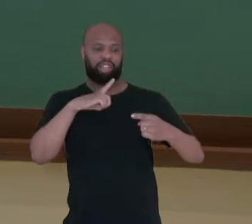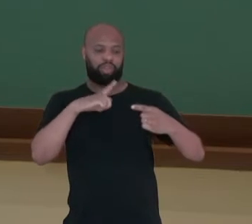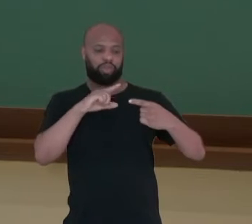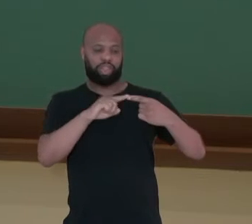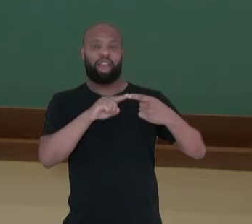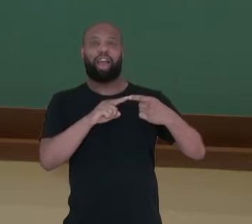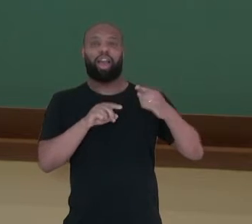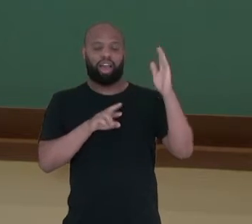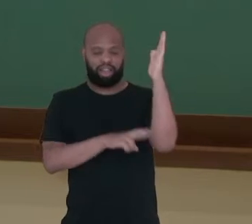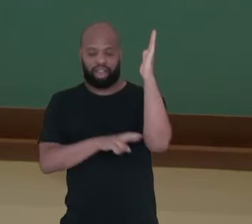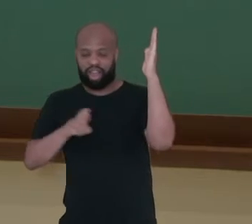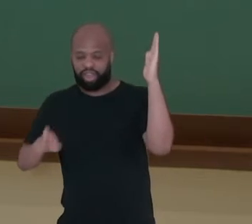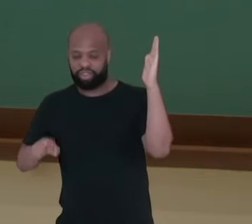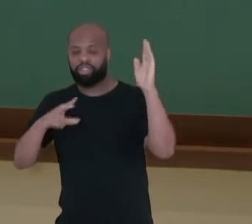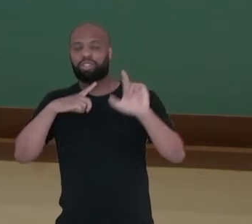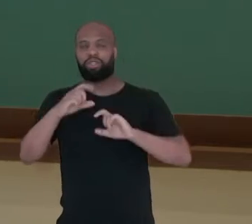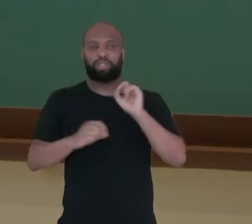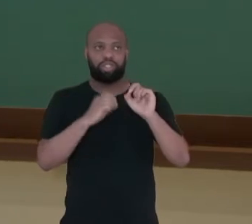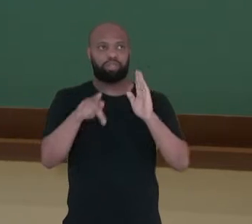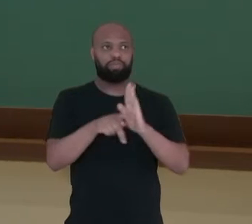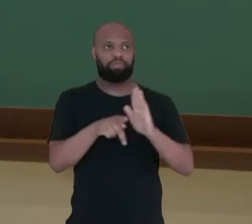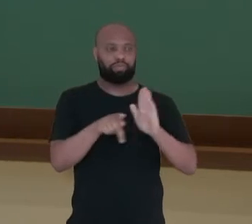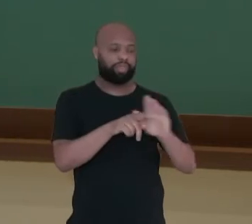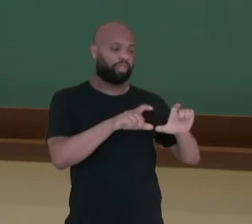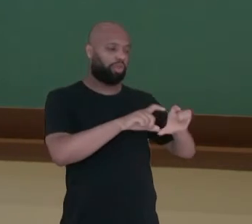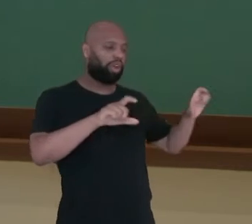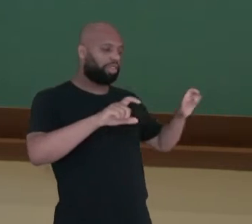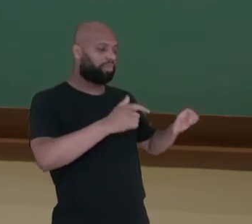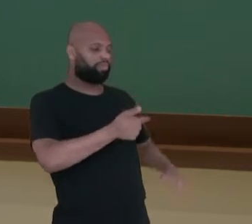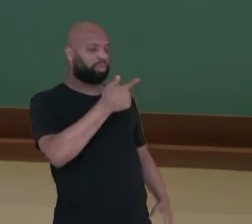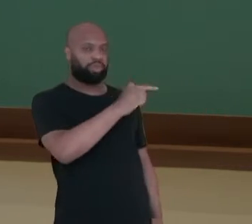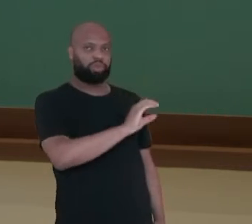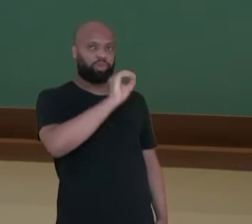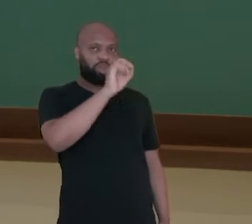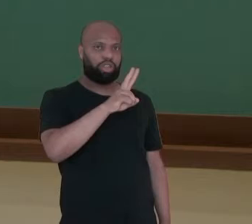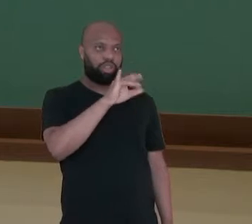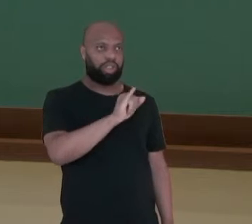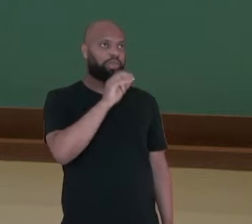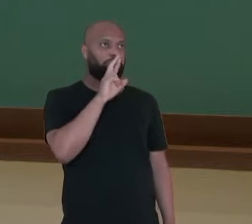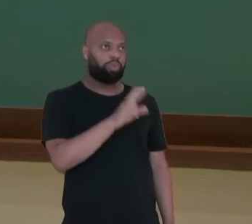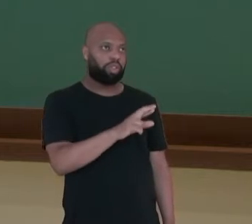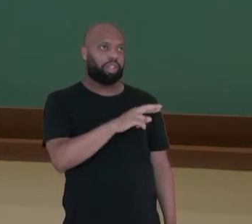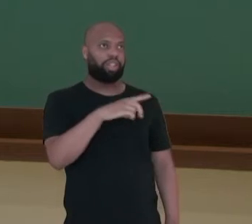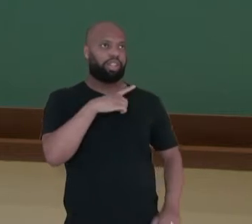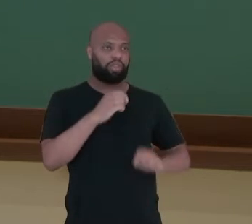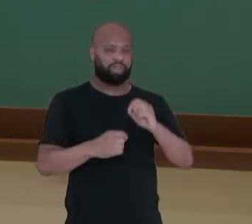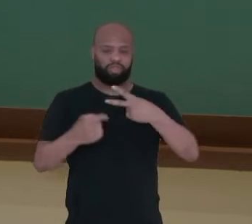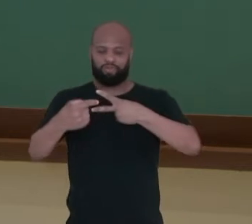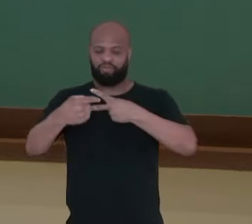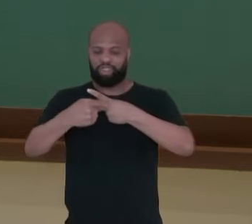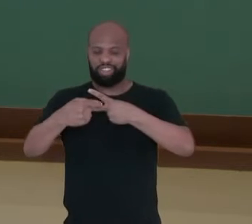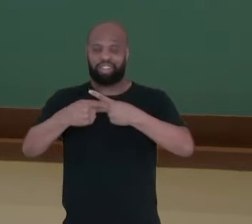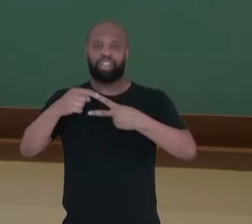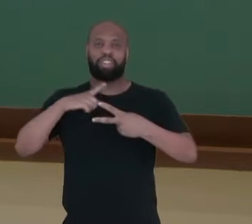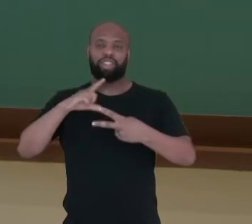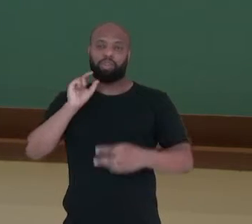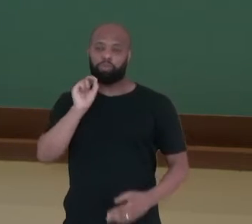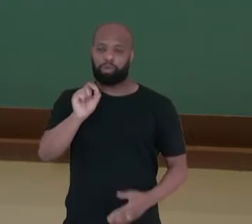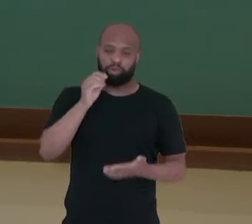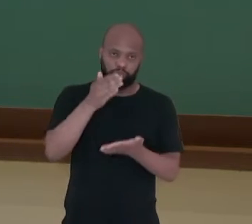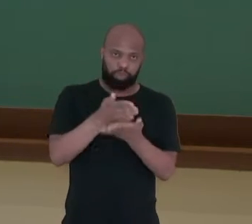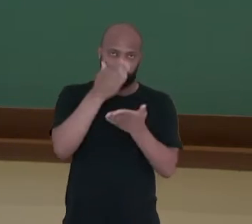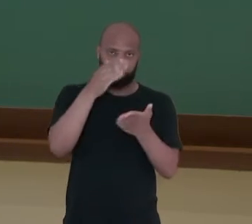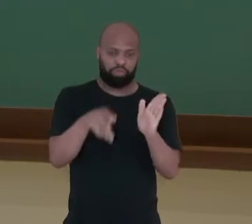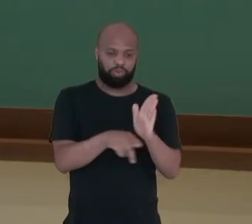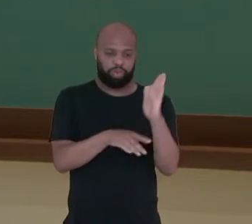raízes através da equação do segundo grau, resolvendo, e o vértice é o ponto médio entre as raízes, você